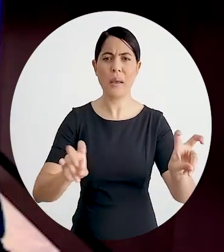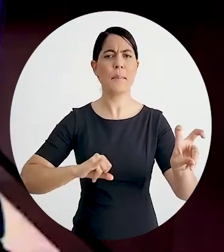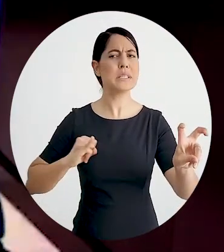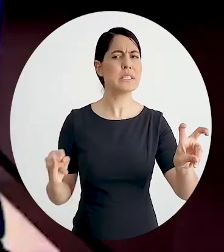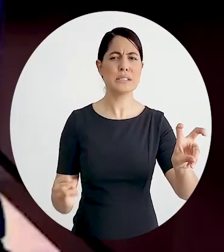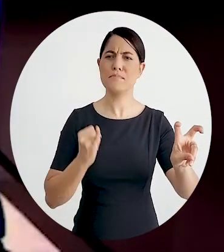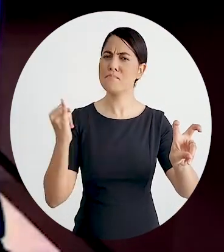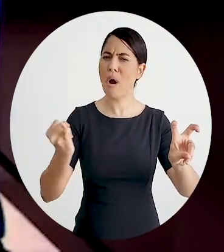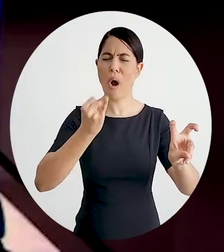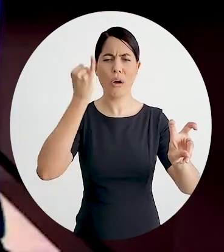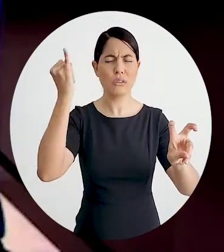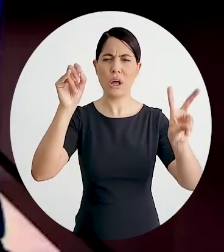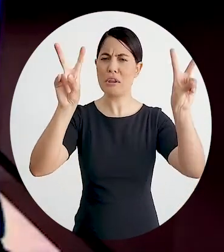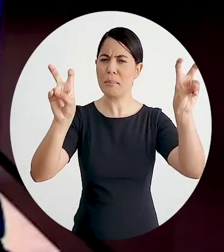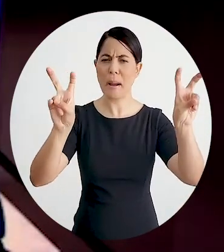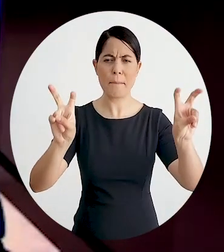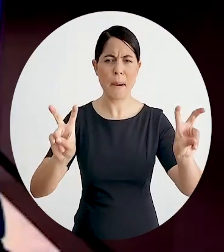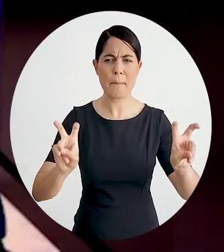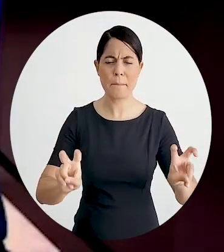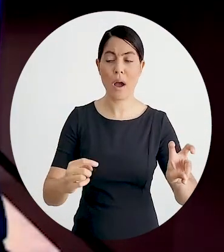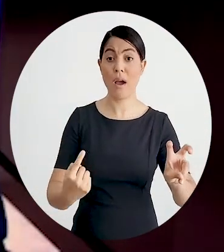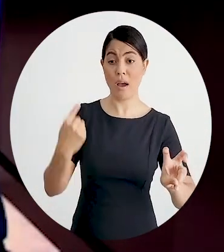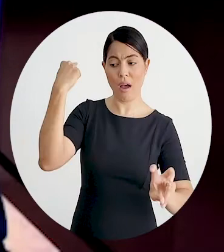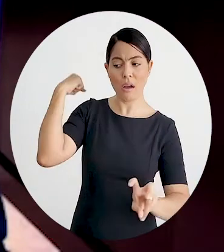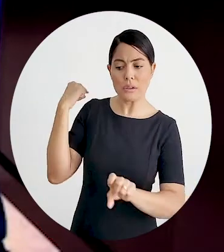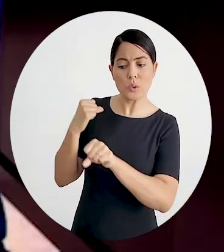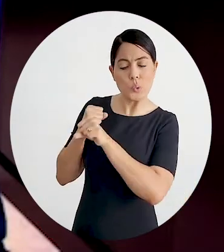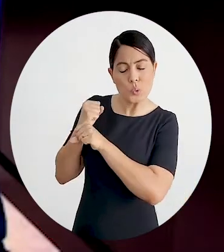importantes pautas que somente anos